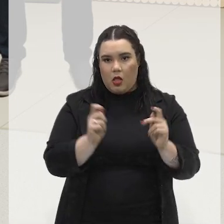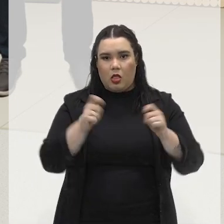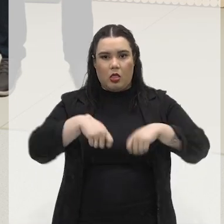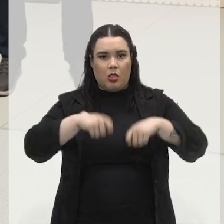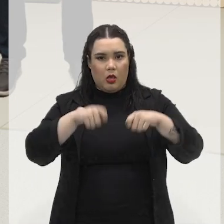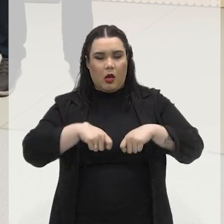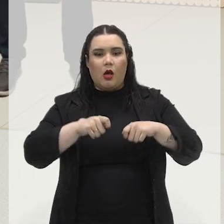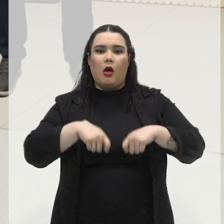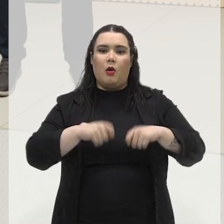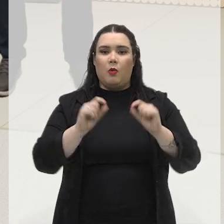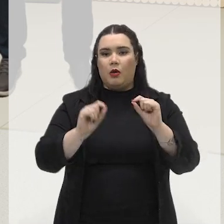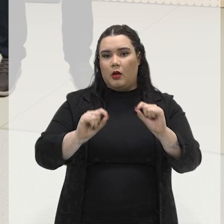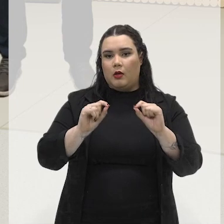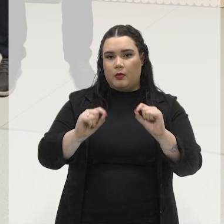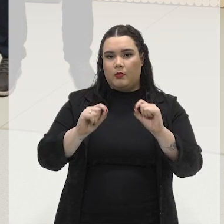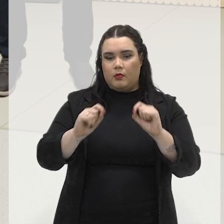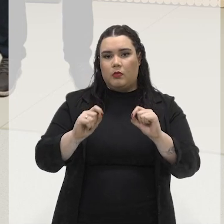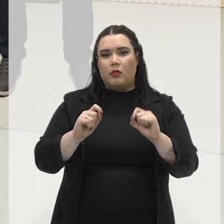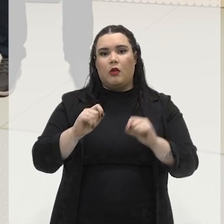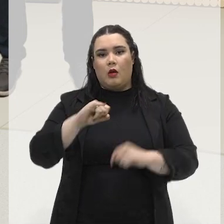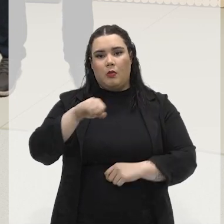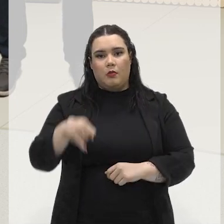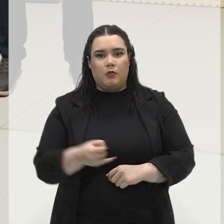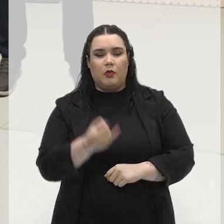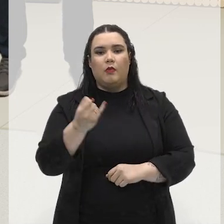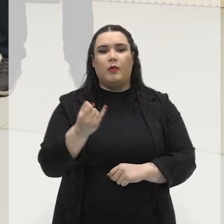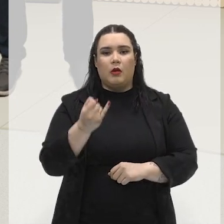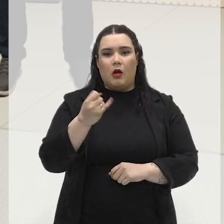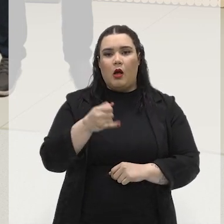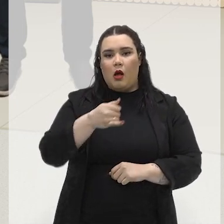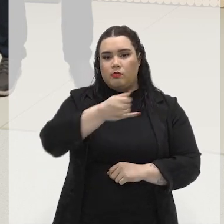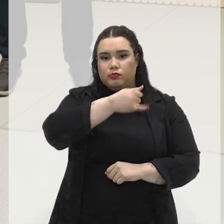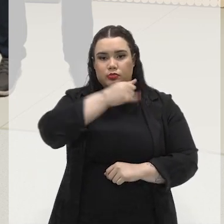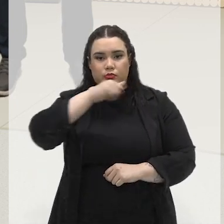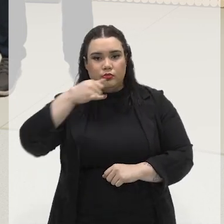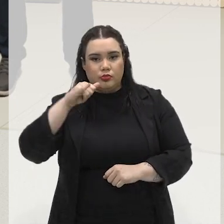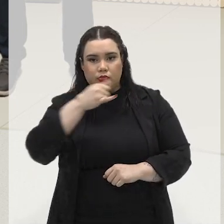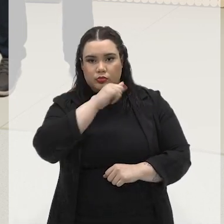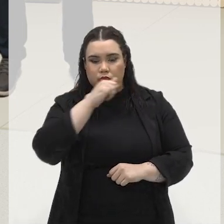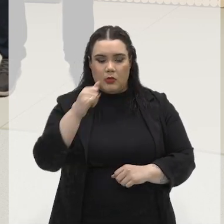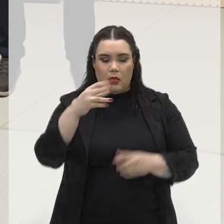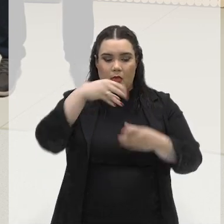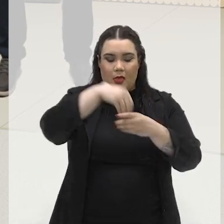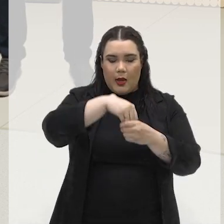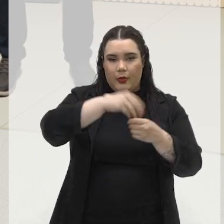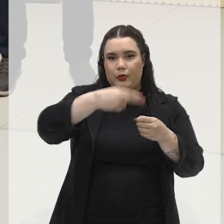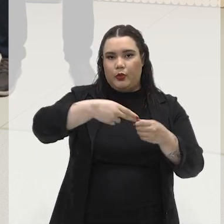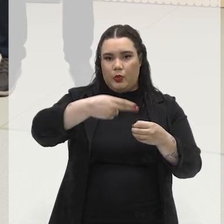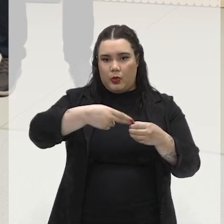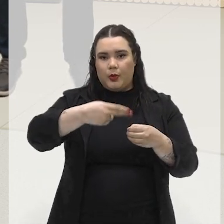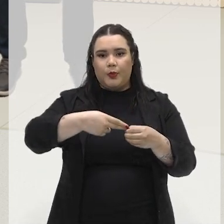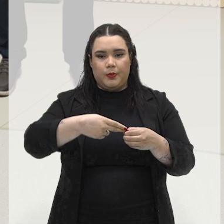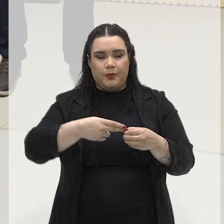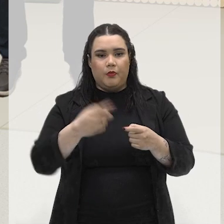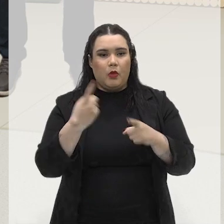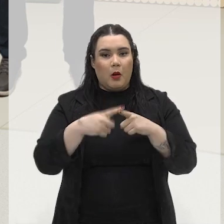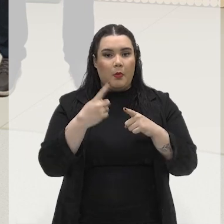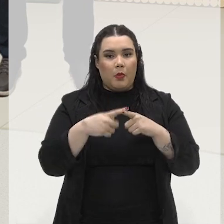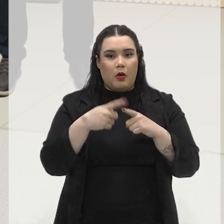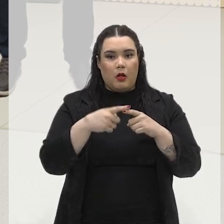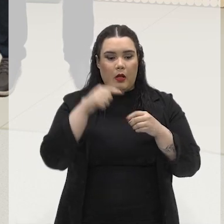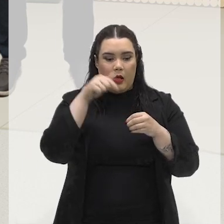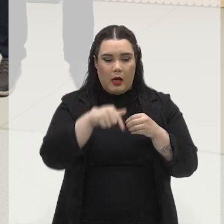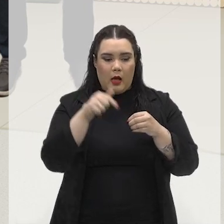com certeza, aproveitar a energia que existe nesse núcleo, pessoal. Por quê? Porque as